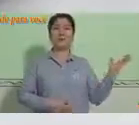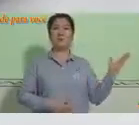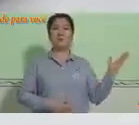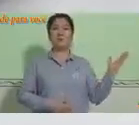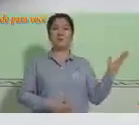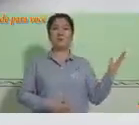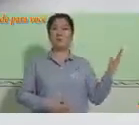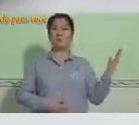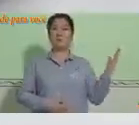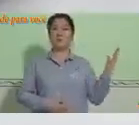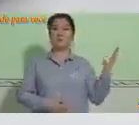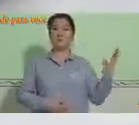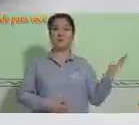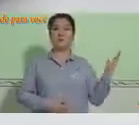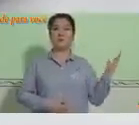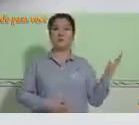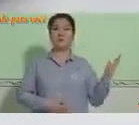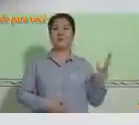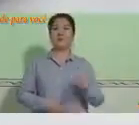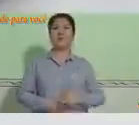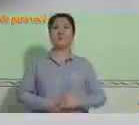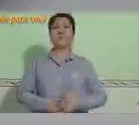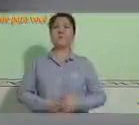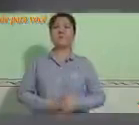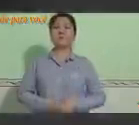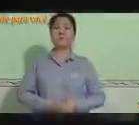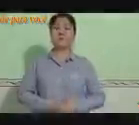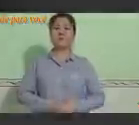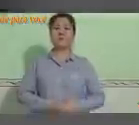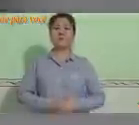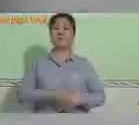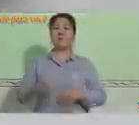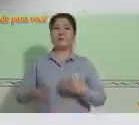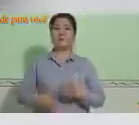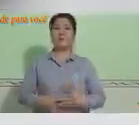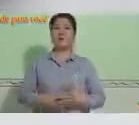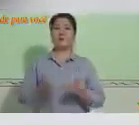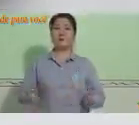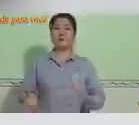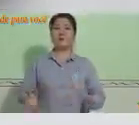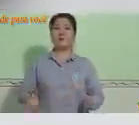vírgula para evitar a inclinação da pelve e consequentemente a rotação da coluna.